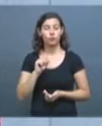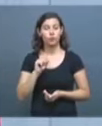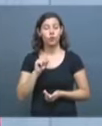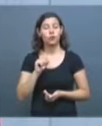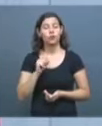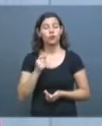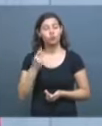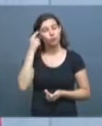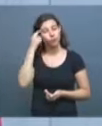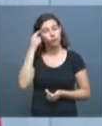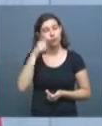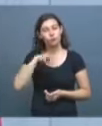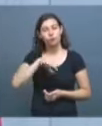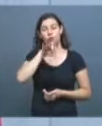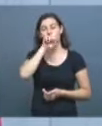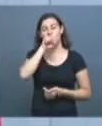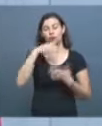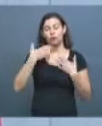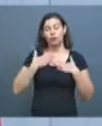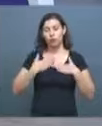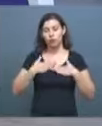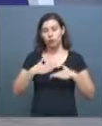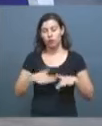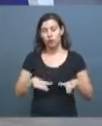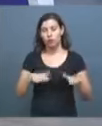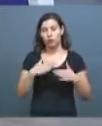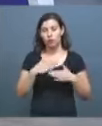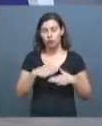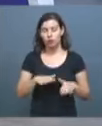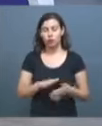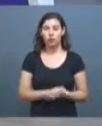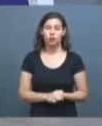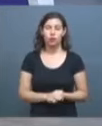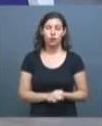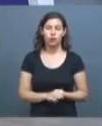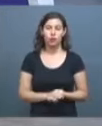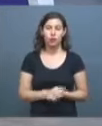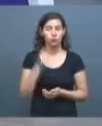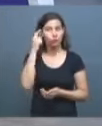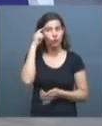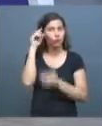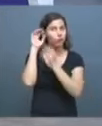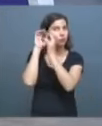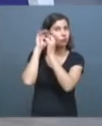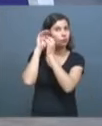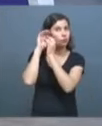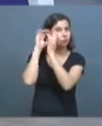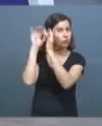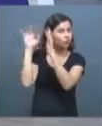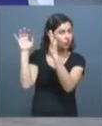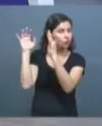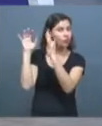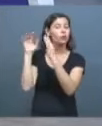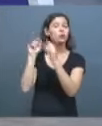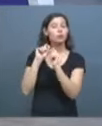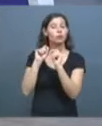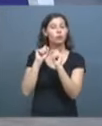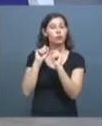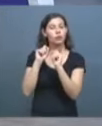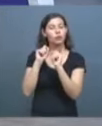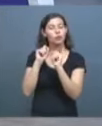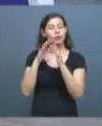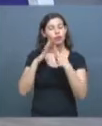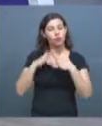de respiração, que vai ajudar a pessoa a conseguir controlar os pensamentos e